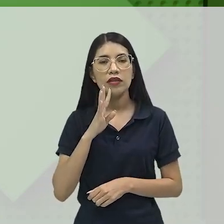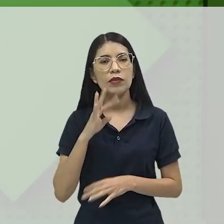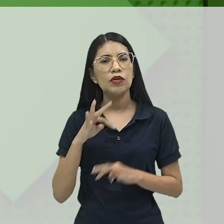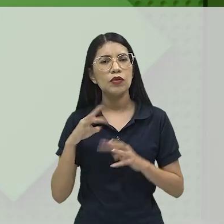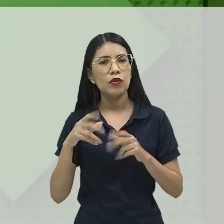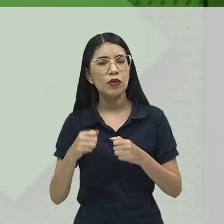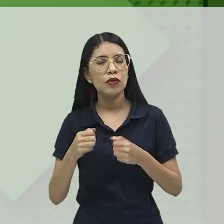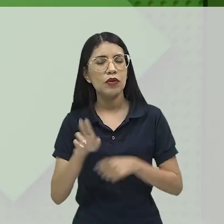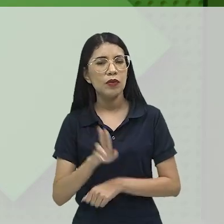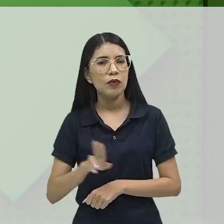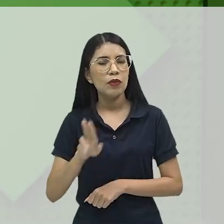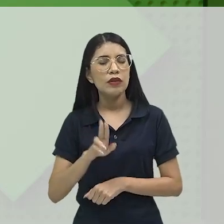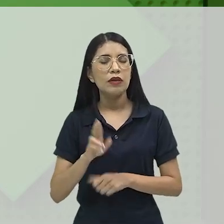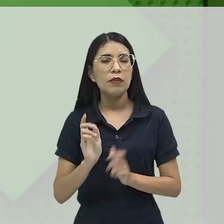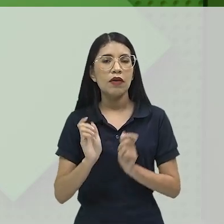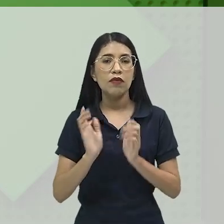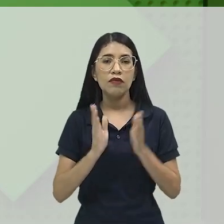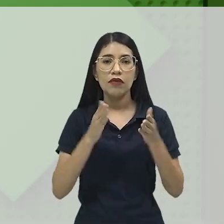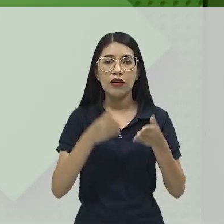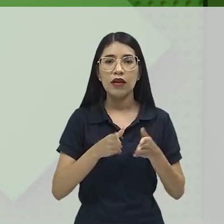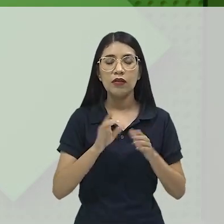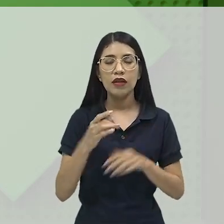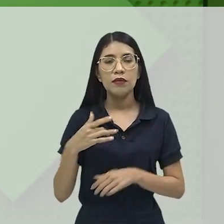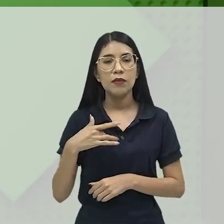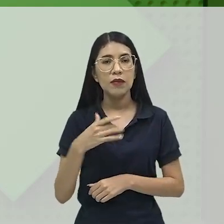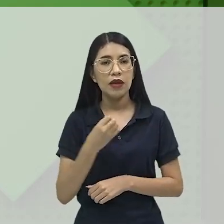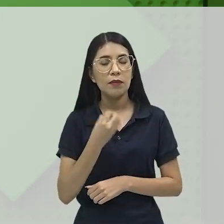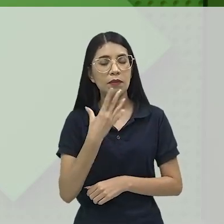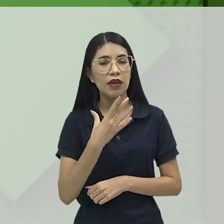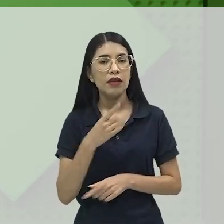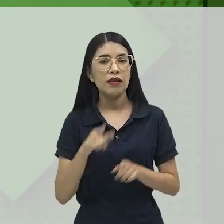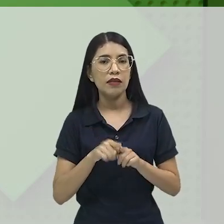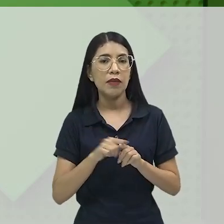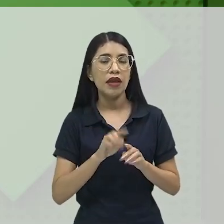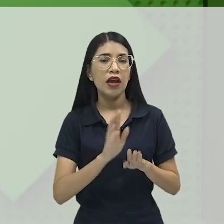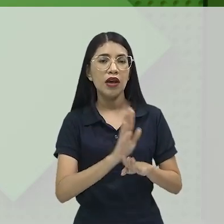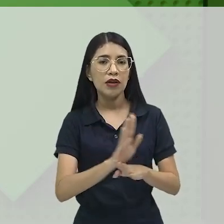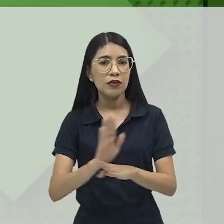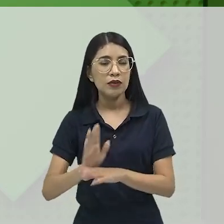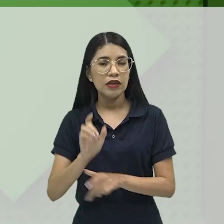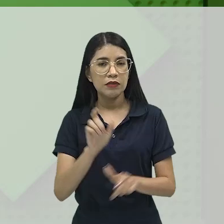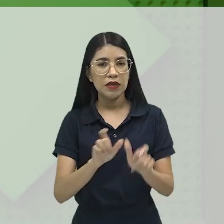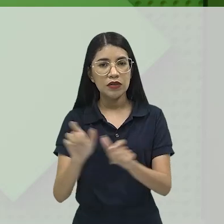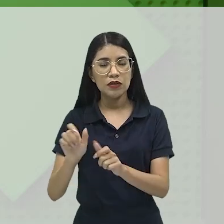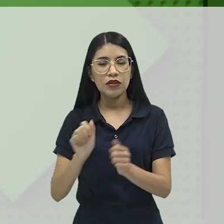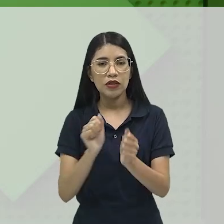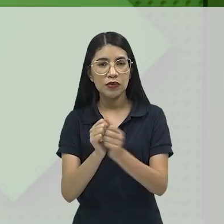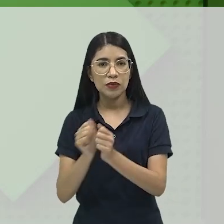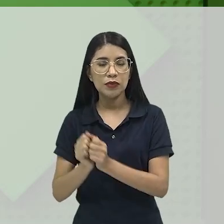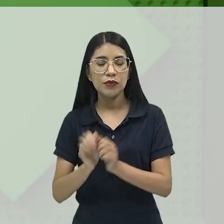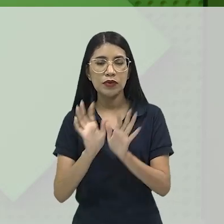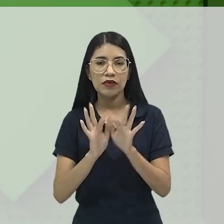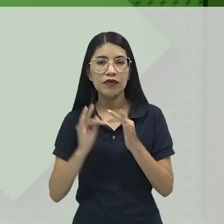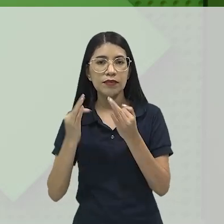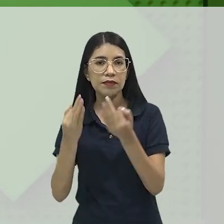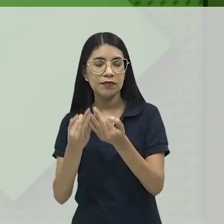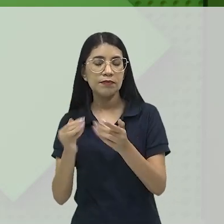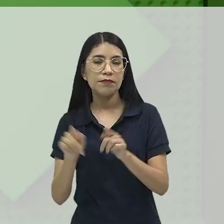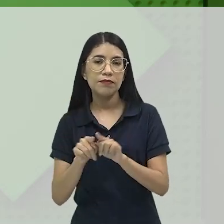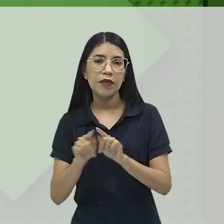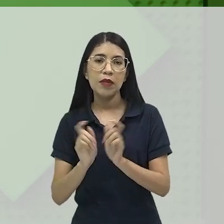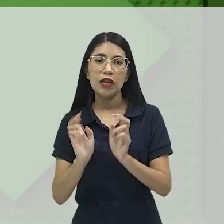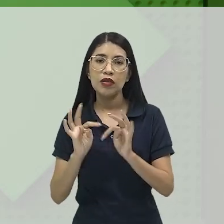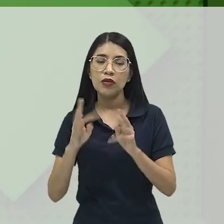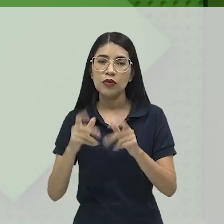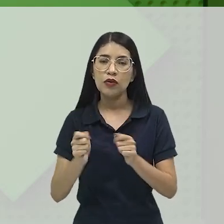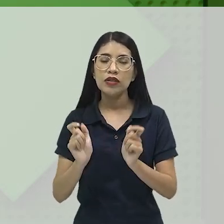está tendo aqui para o nosso benefício, para ajudar aquelas pessoas que estão próximas a nós, os nossos familiares, né, para que todo mundo